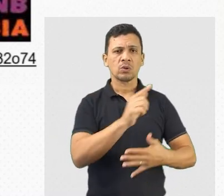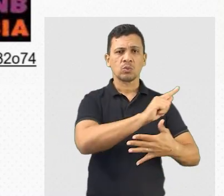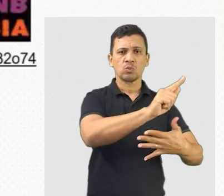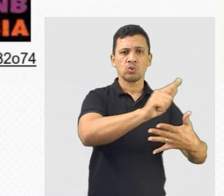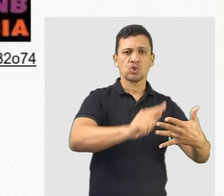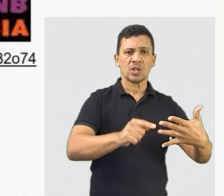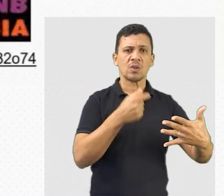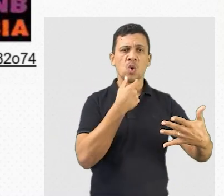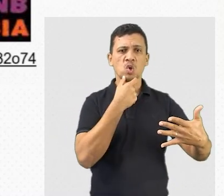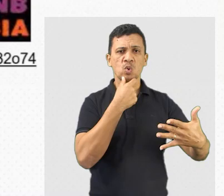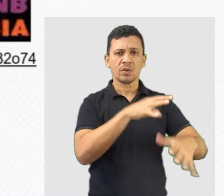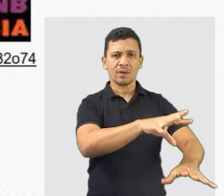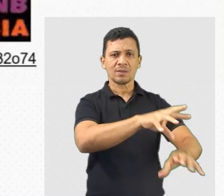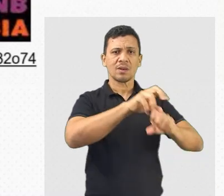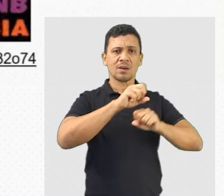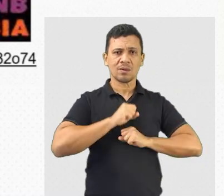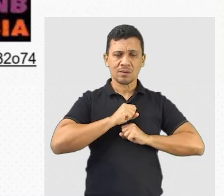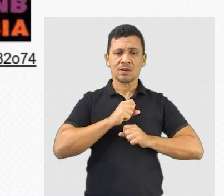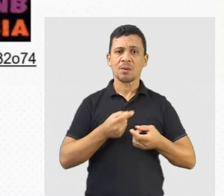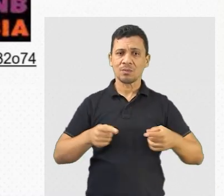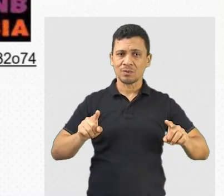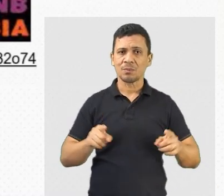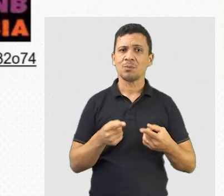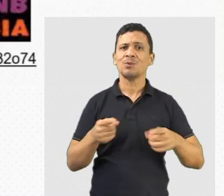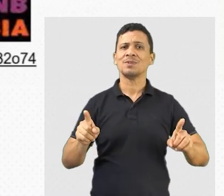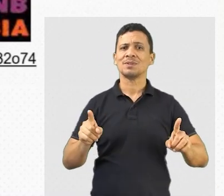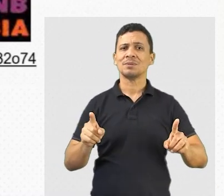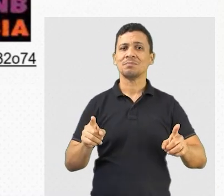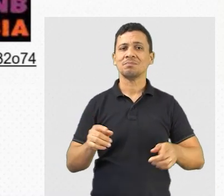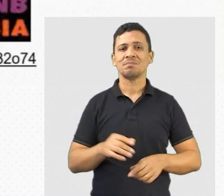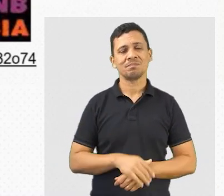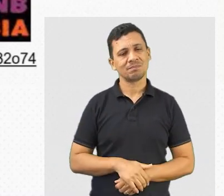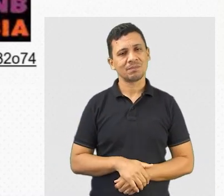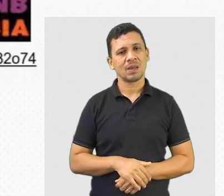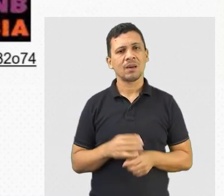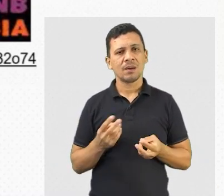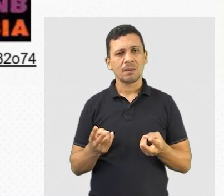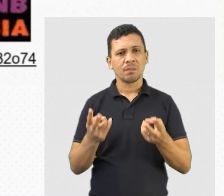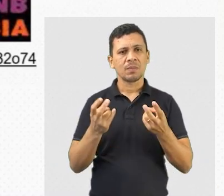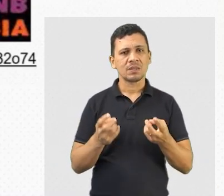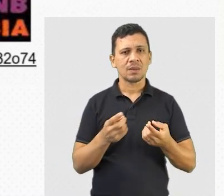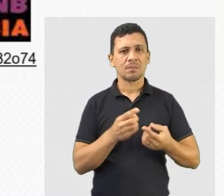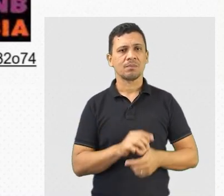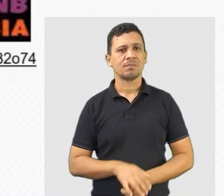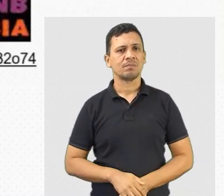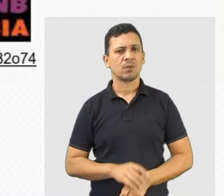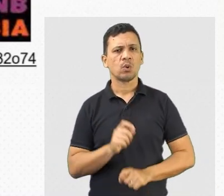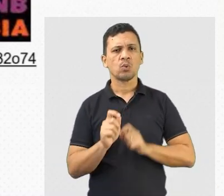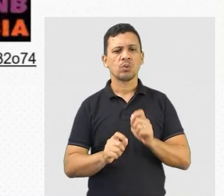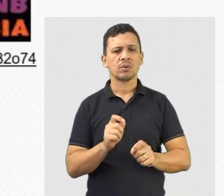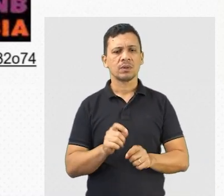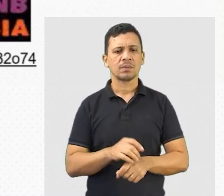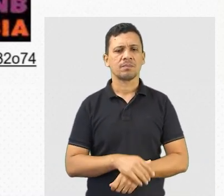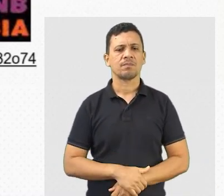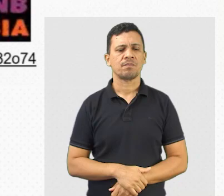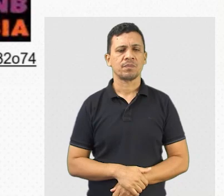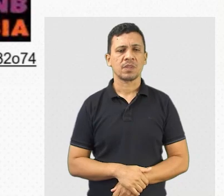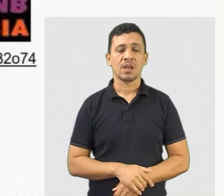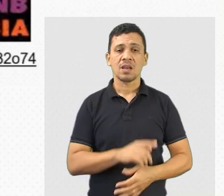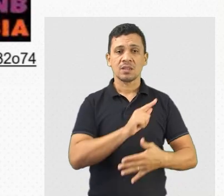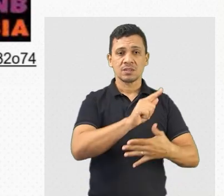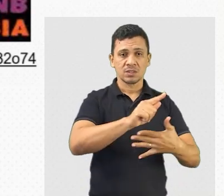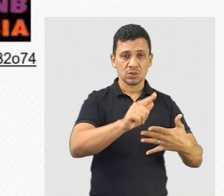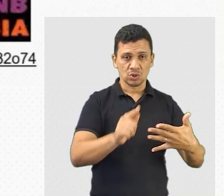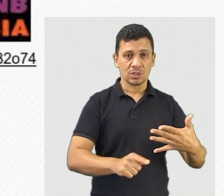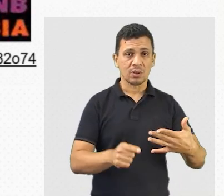da língua inglesa para falar de música, por exemplo? Então, observa que music genres reflect, esses gêneros,